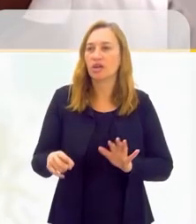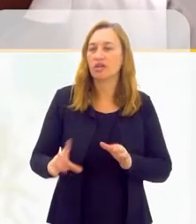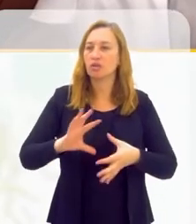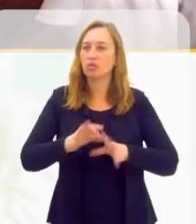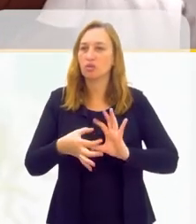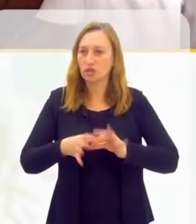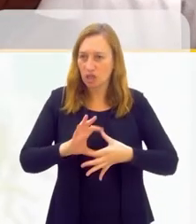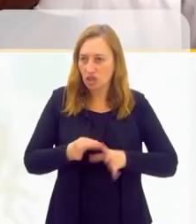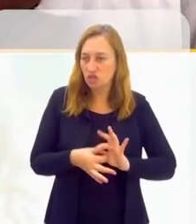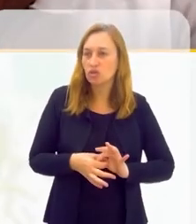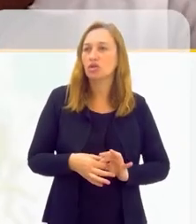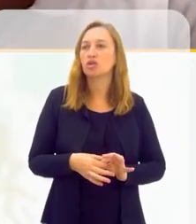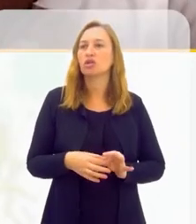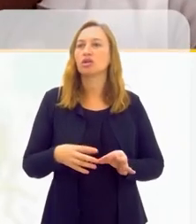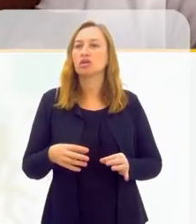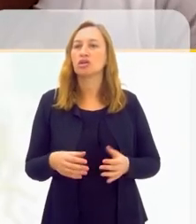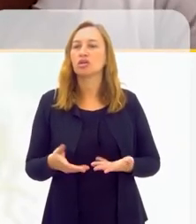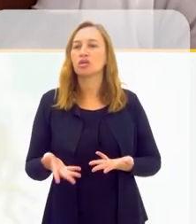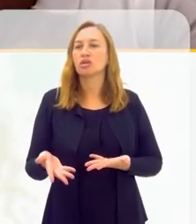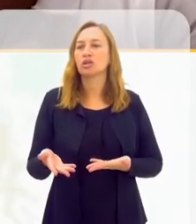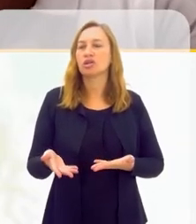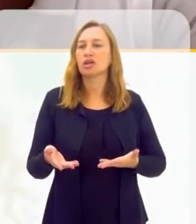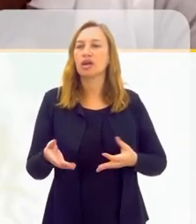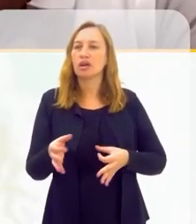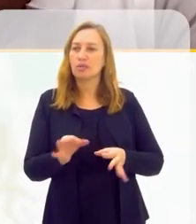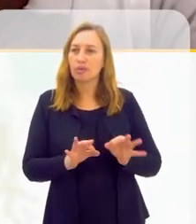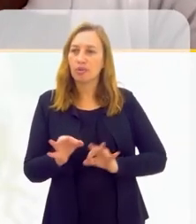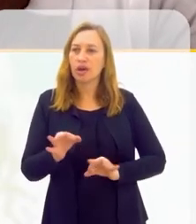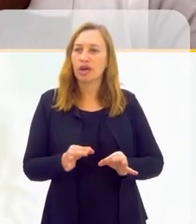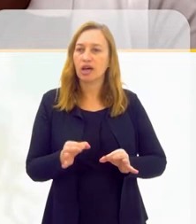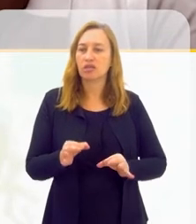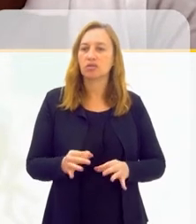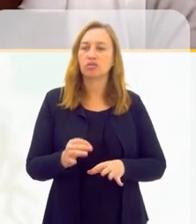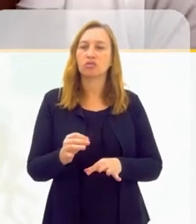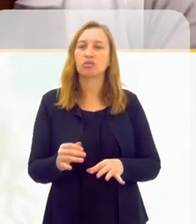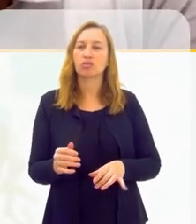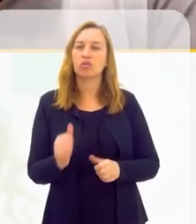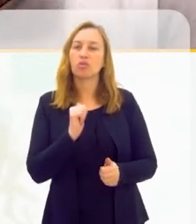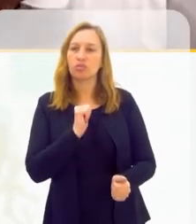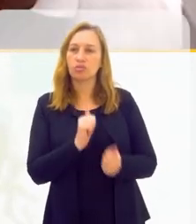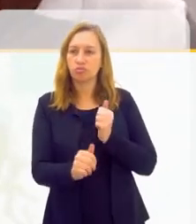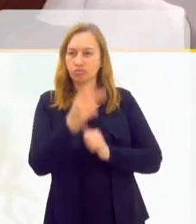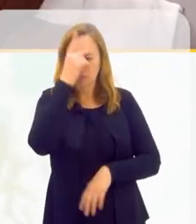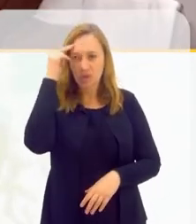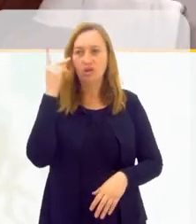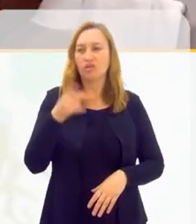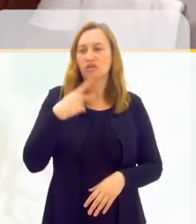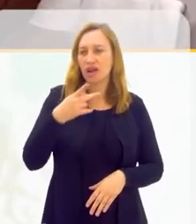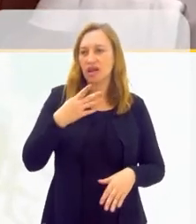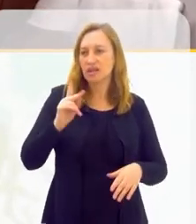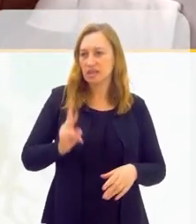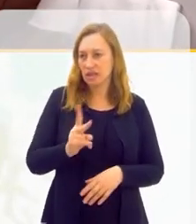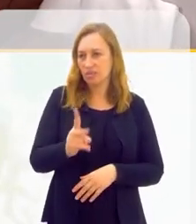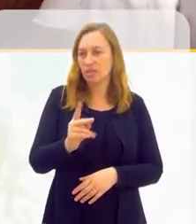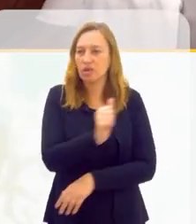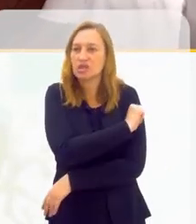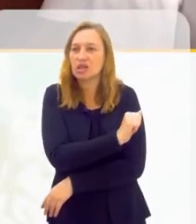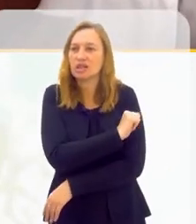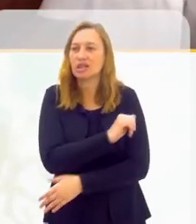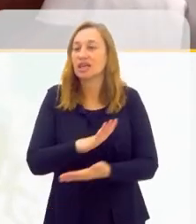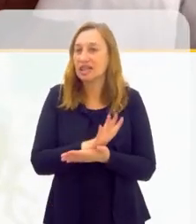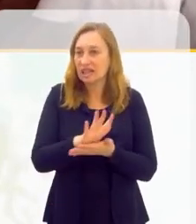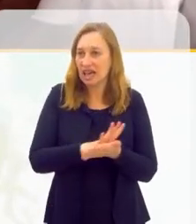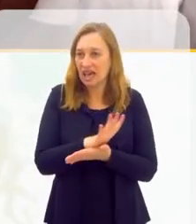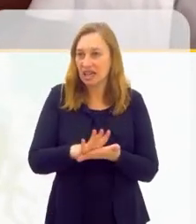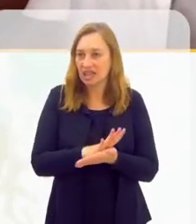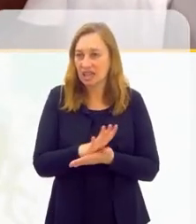feito no contexto do terreno, no que é feito em determinada Exato. modalidade, com determinado atleta. Agora, como eu costumo dizer sempre aos meus alunos,